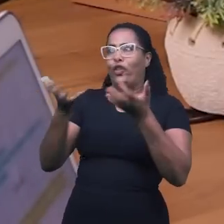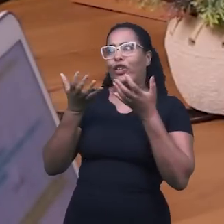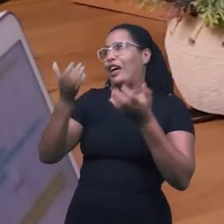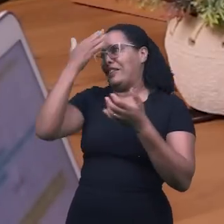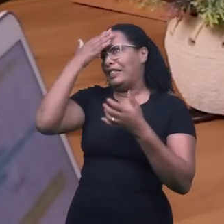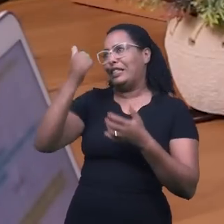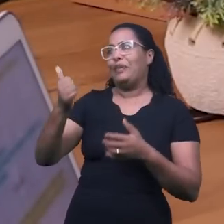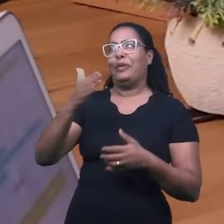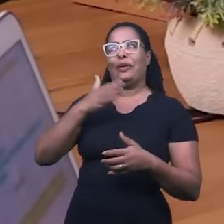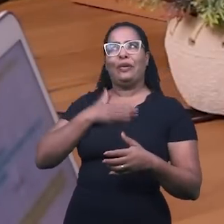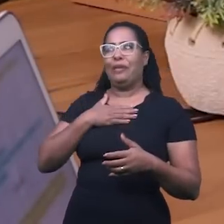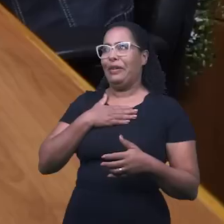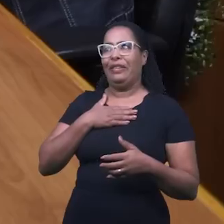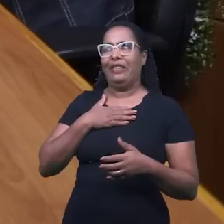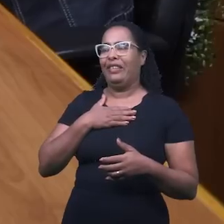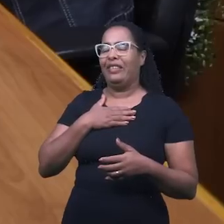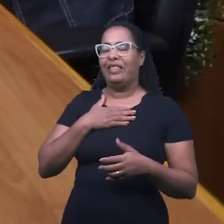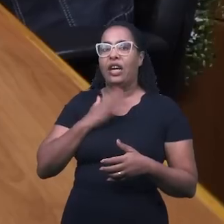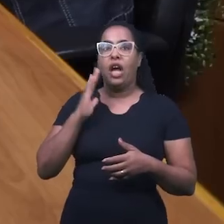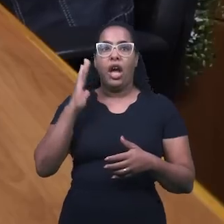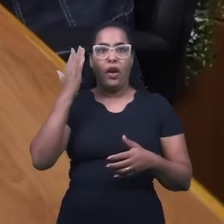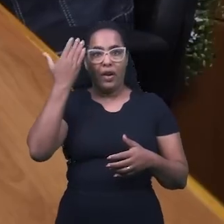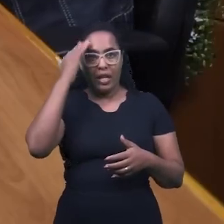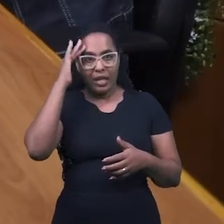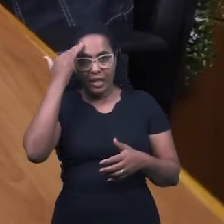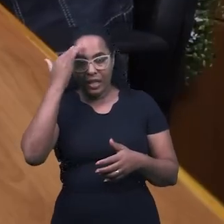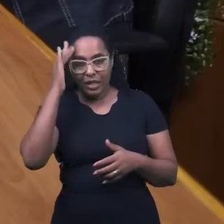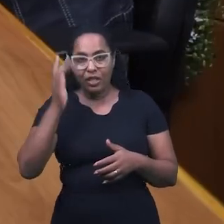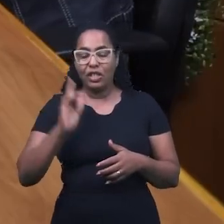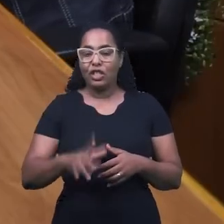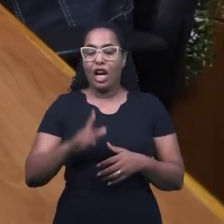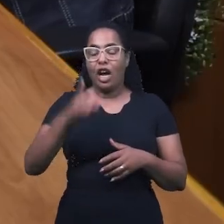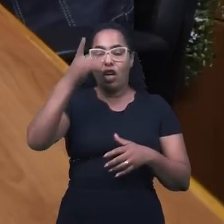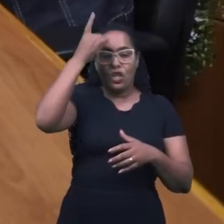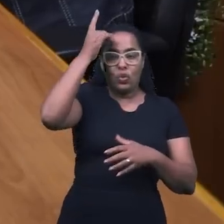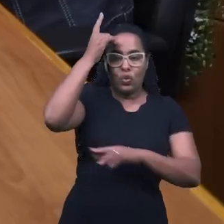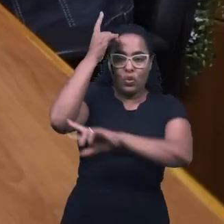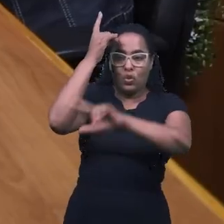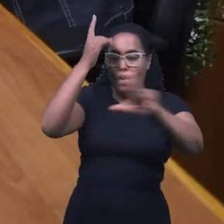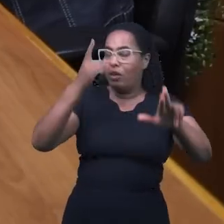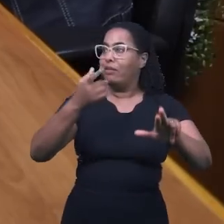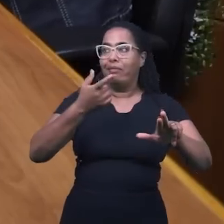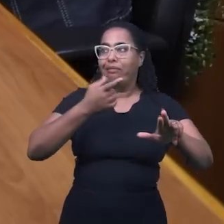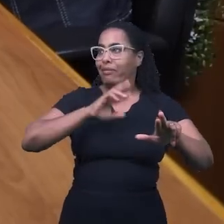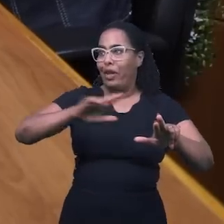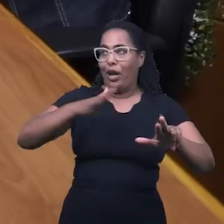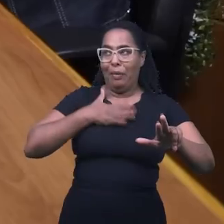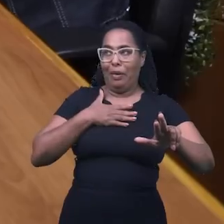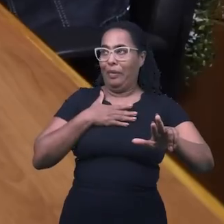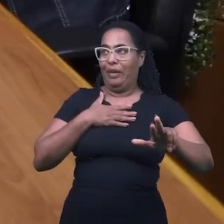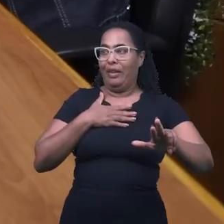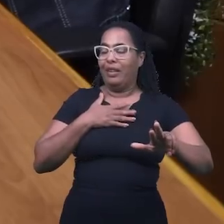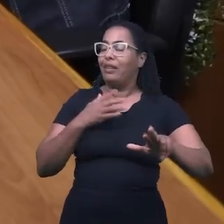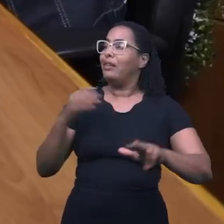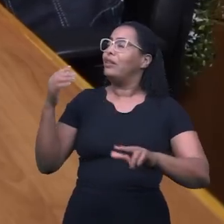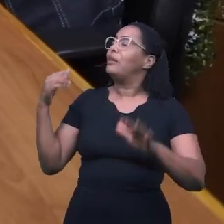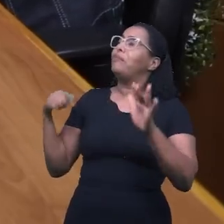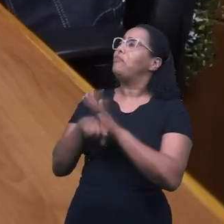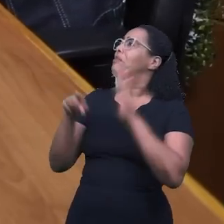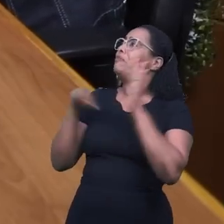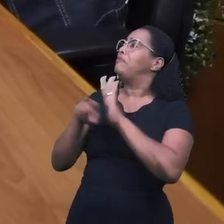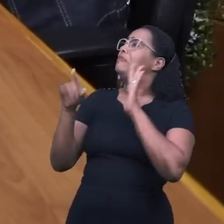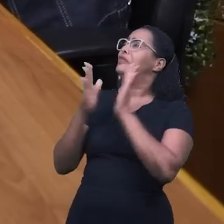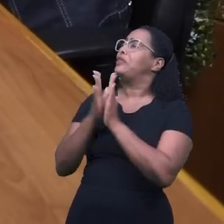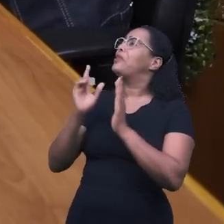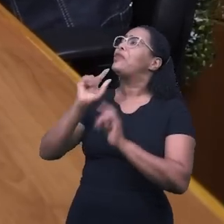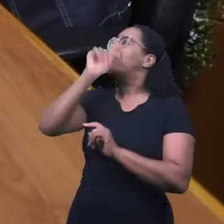agora que era meu. Eu já tinha entendido que aquilo ali não era para mim. Aí você começou a orar ao Senhor. Senhor, o que é? O